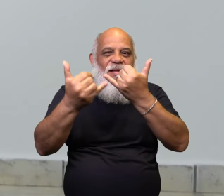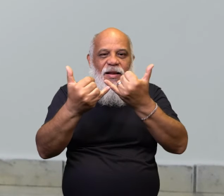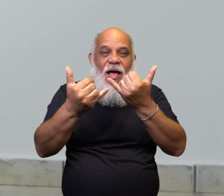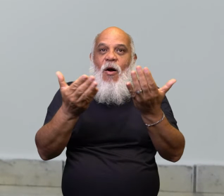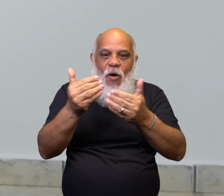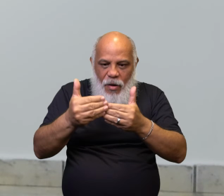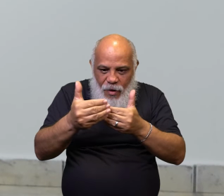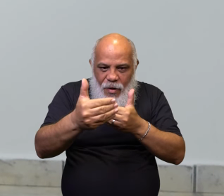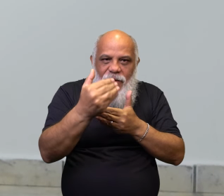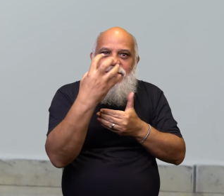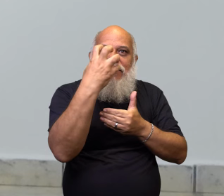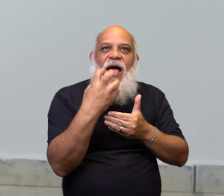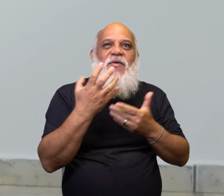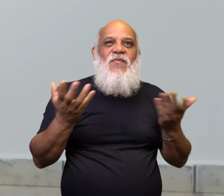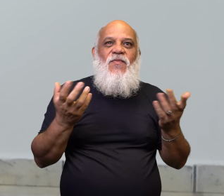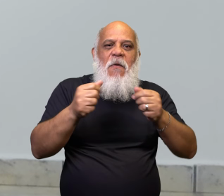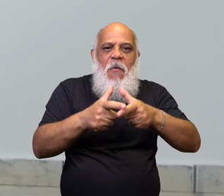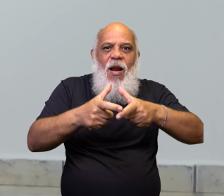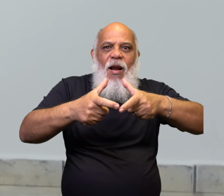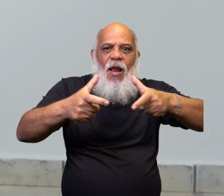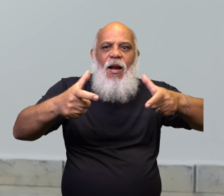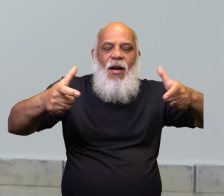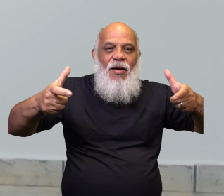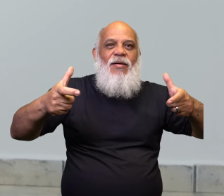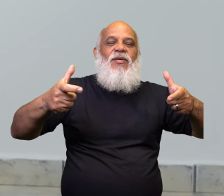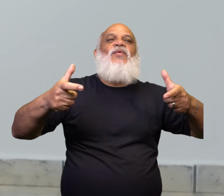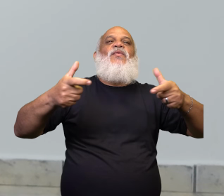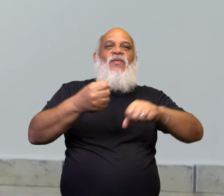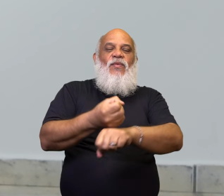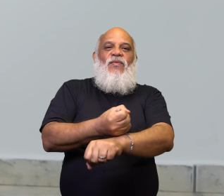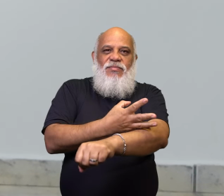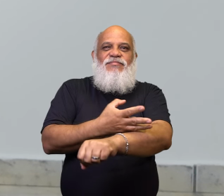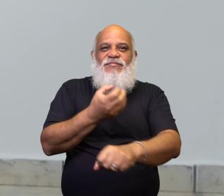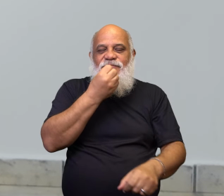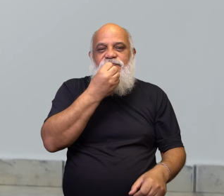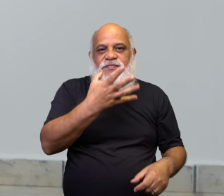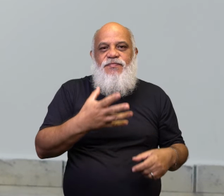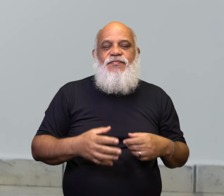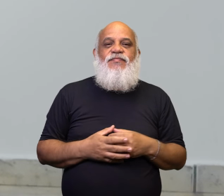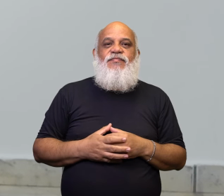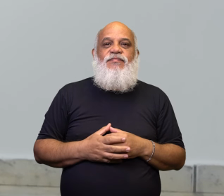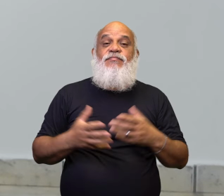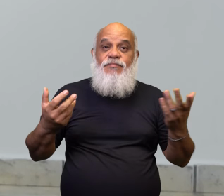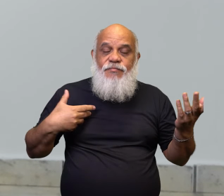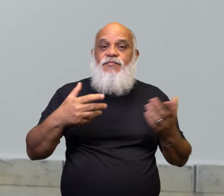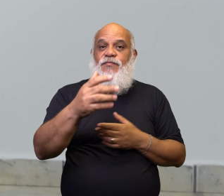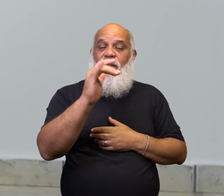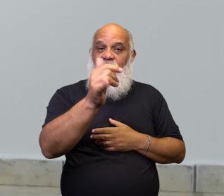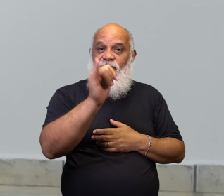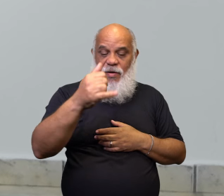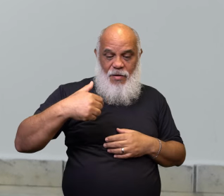corpo. E esse corpo foi se aquecendo. E para falar para vocês, quando eu